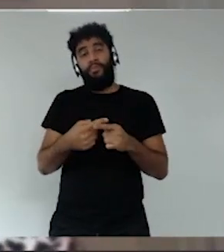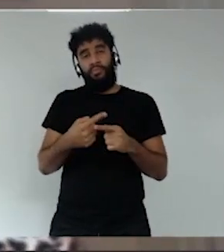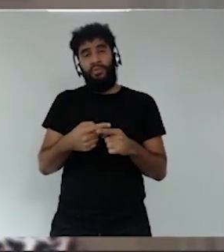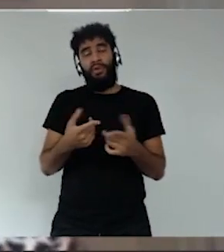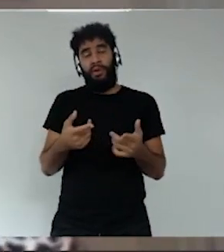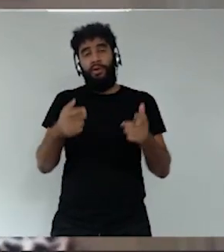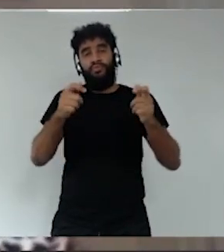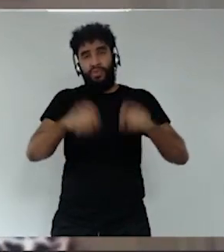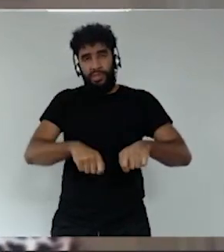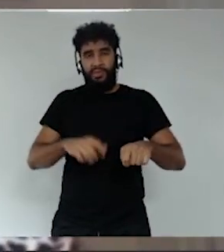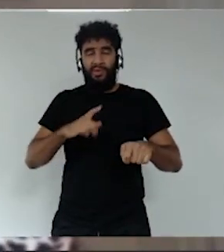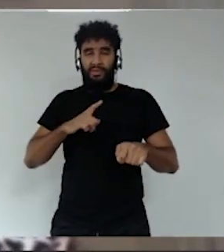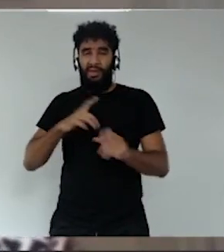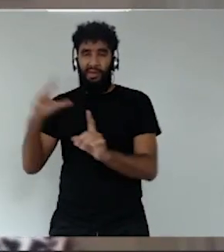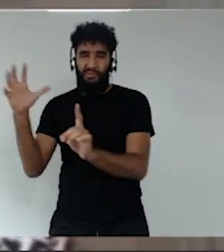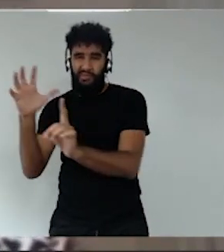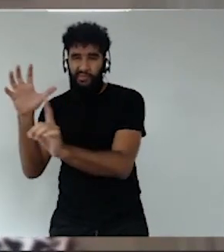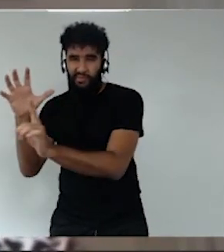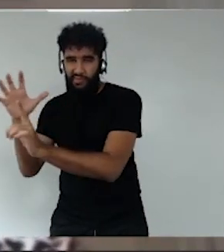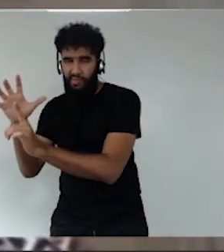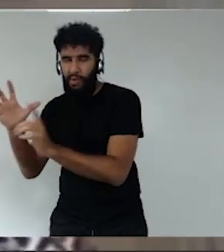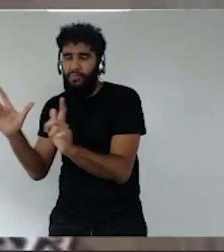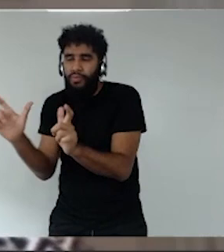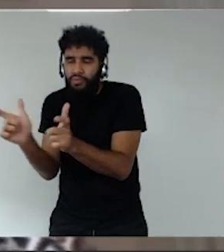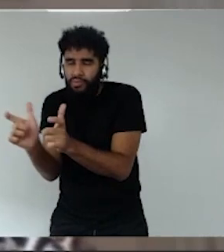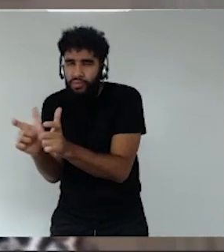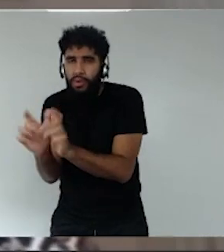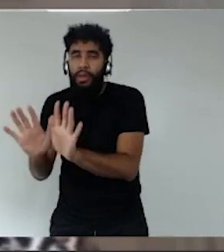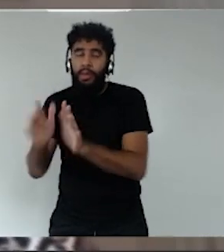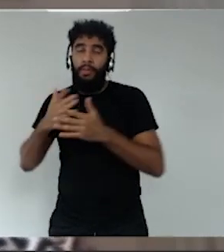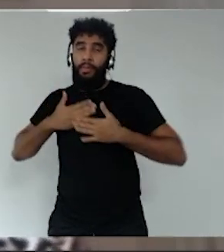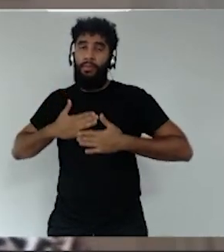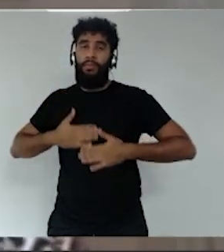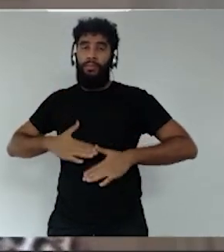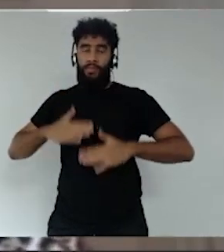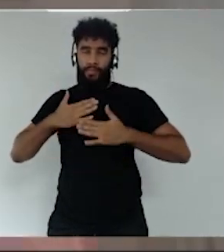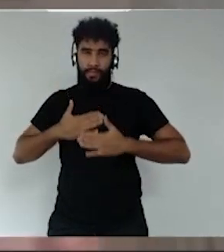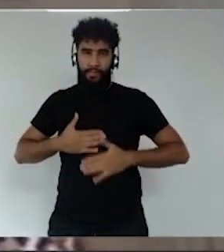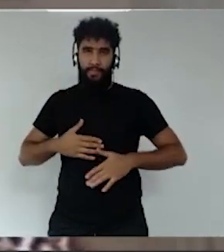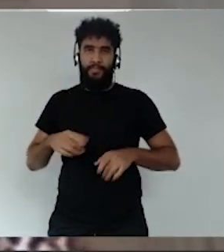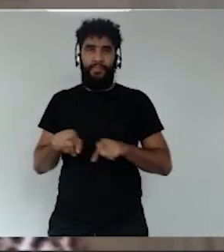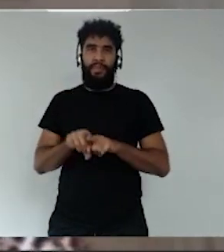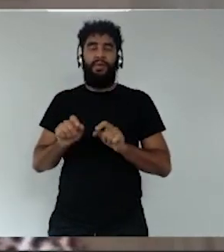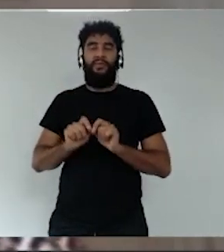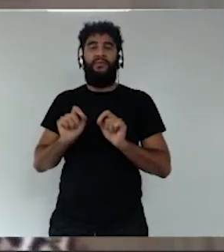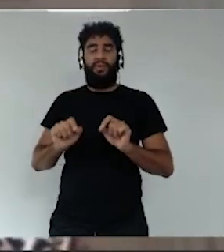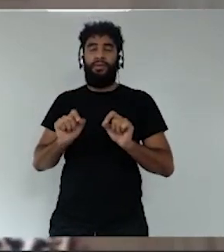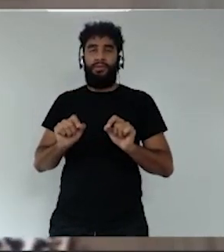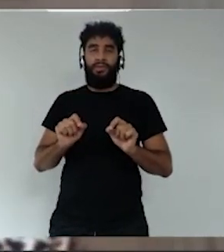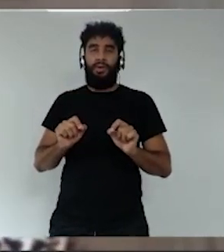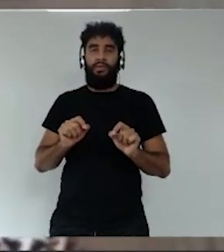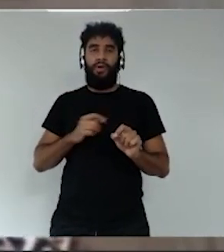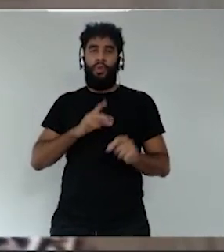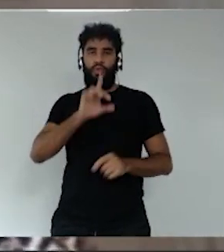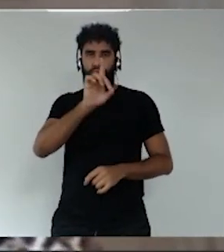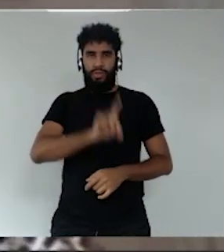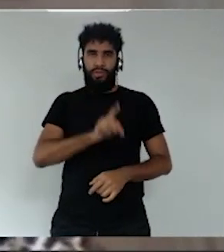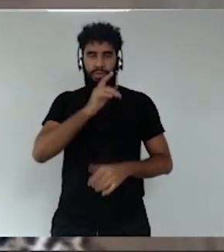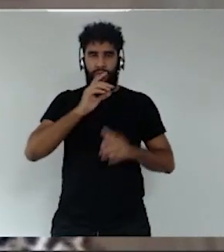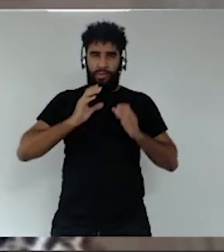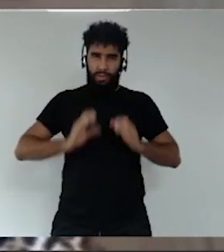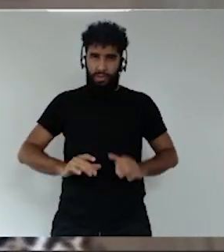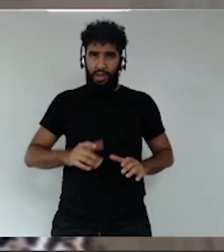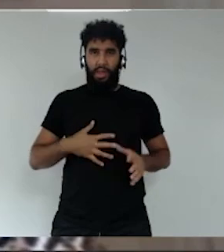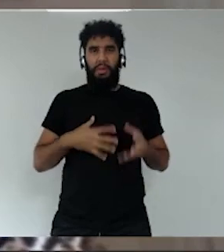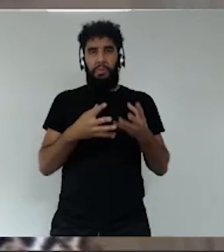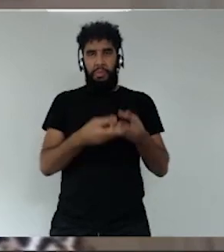gente possa minimizar os efeitos dessa pandemia e não tornar letra morta alguns direitos dos cidadãos. Então, era